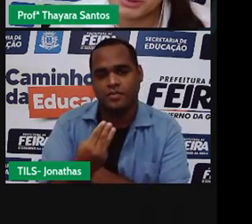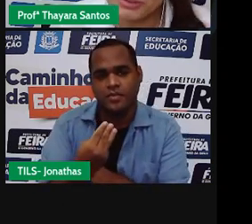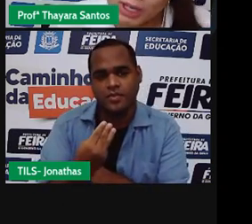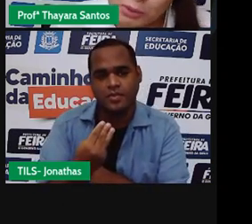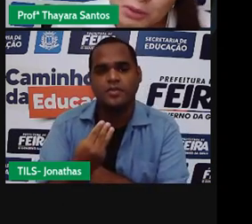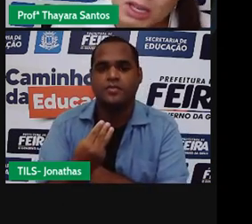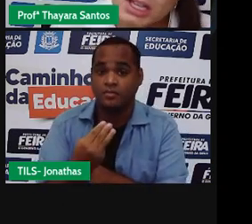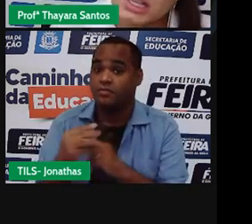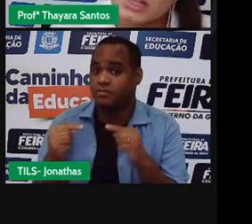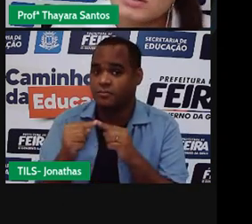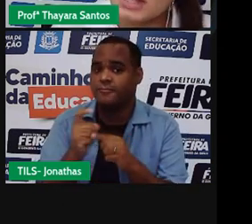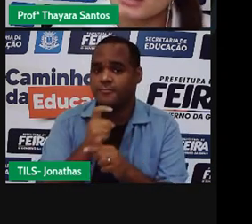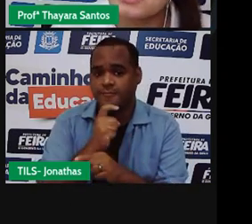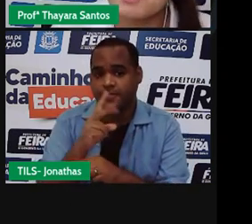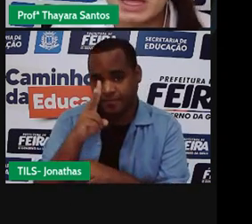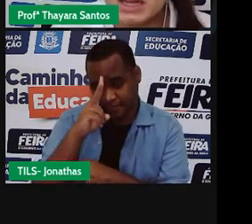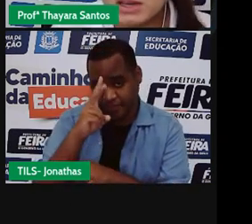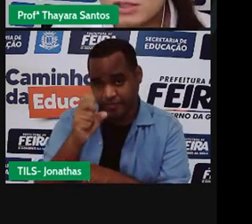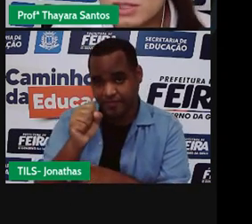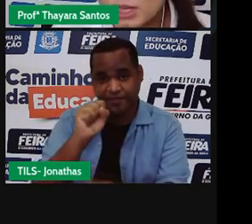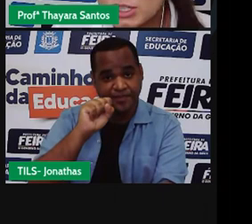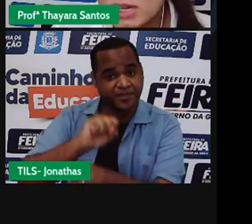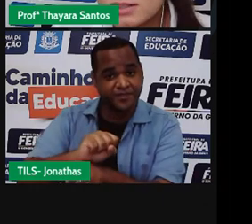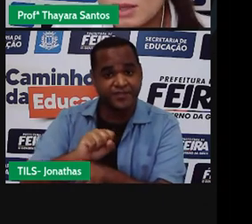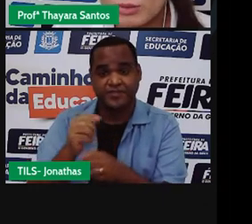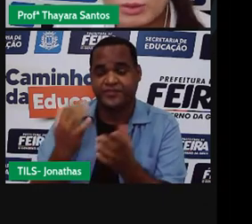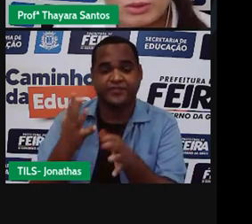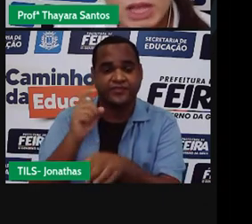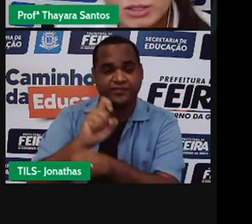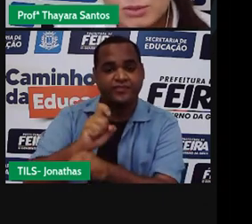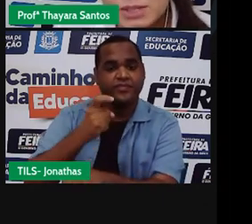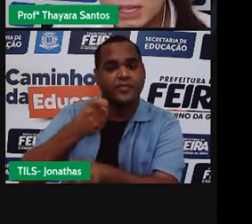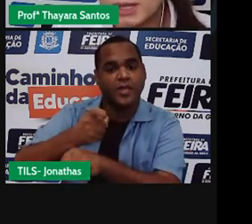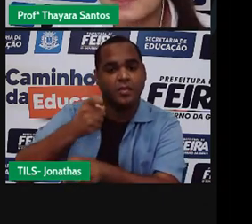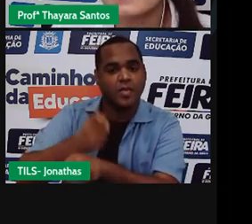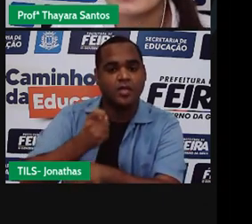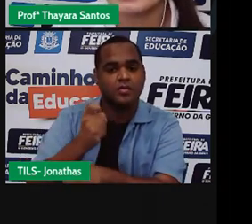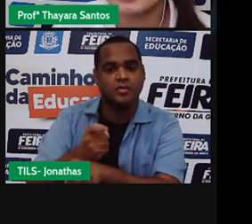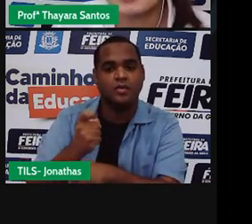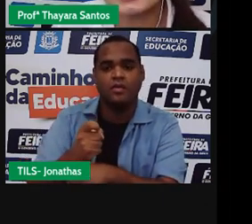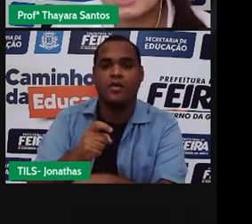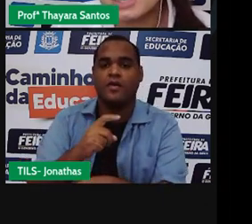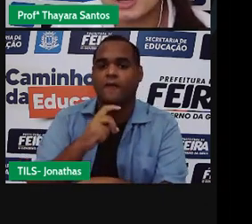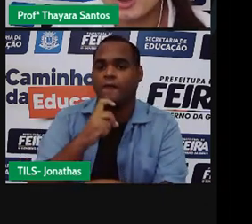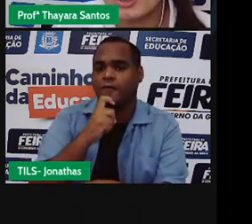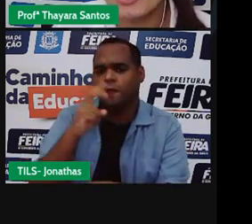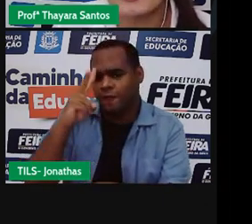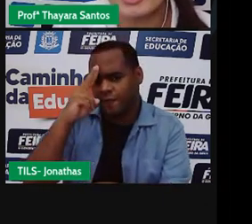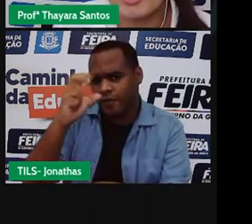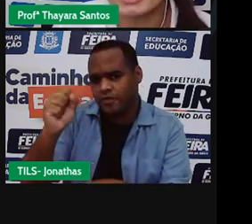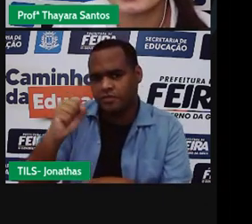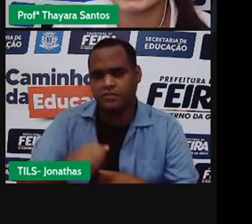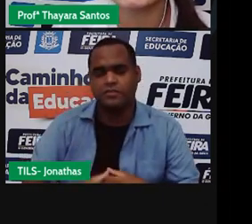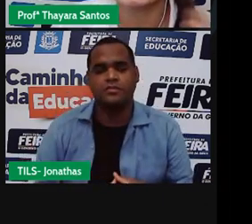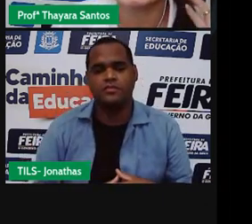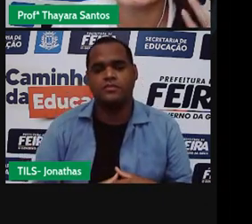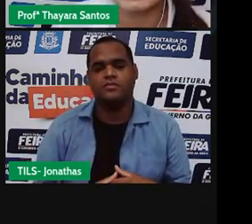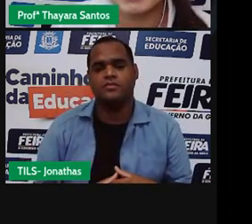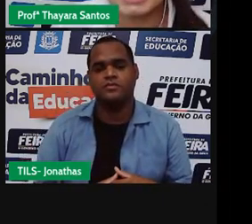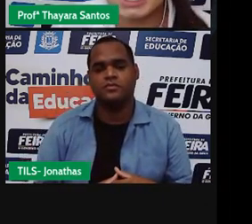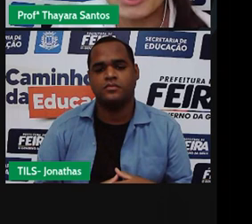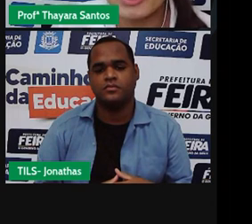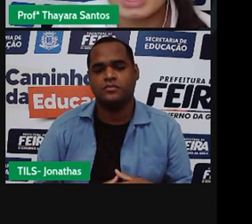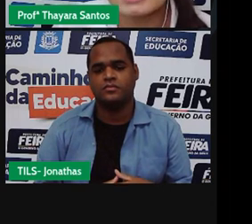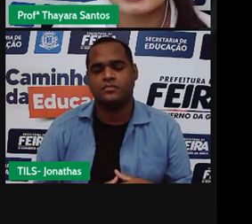muito frio. E os átomos pararam de se mexer, eles estão grudadinhos aqui. O que é que eu posso fazer agora? Vamos ver como é que